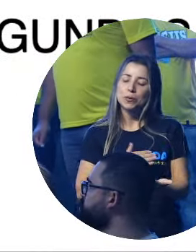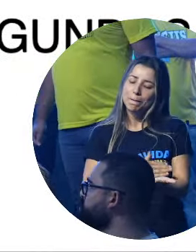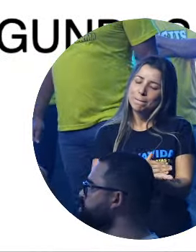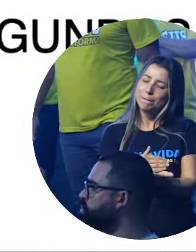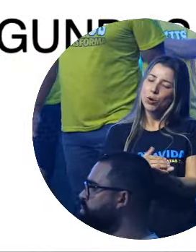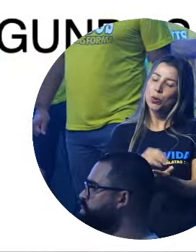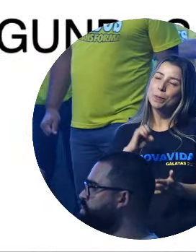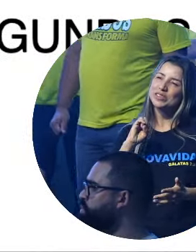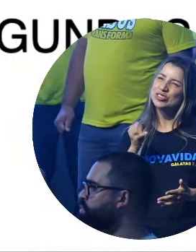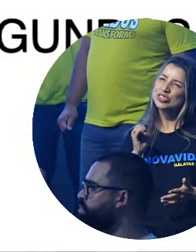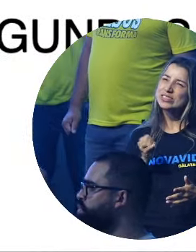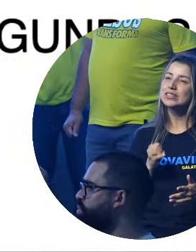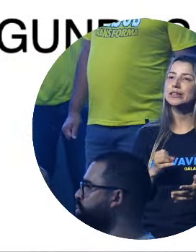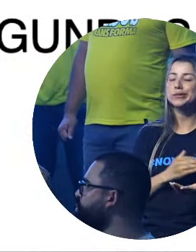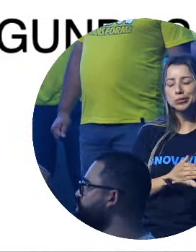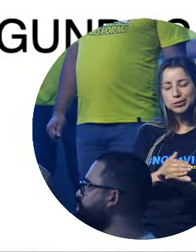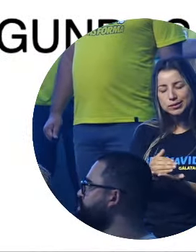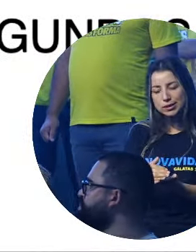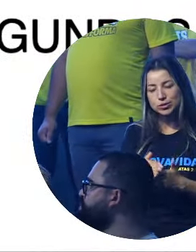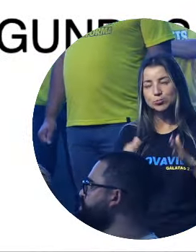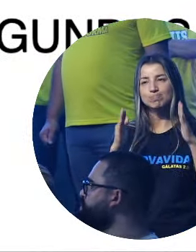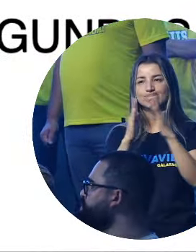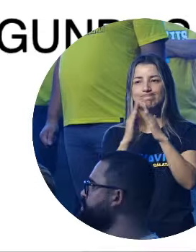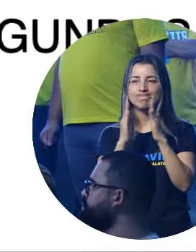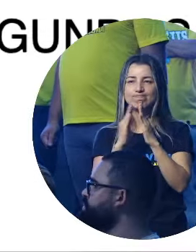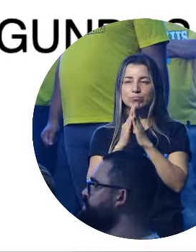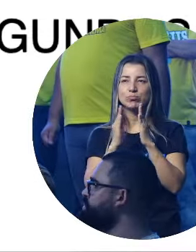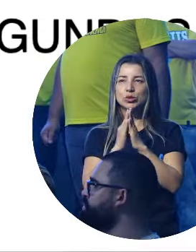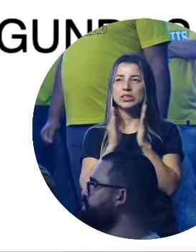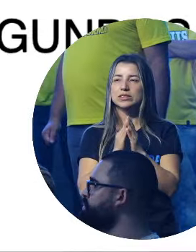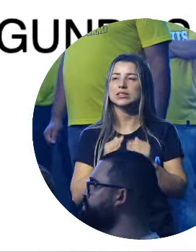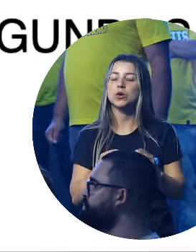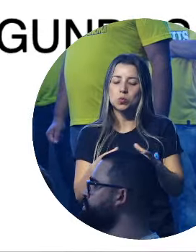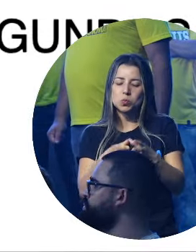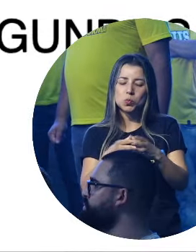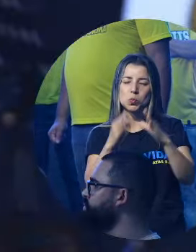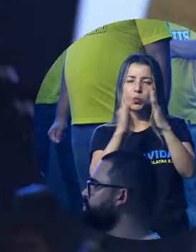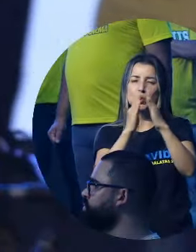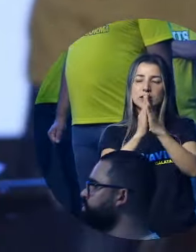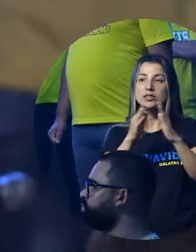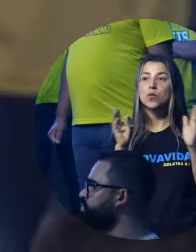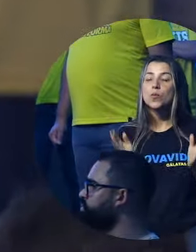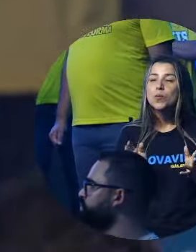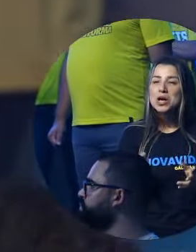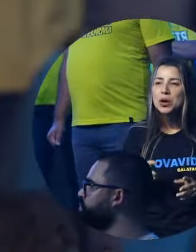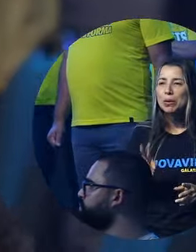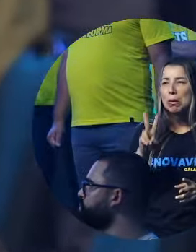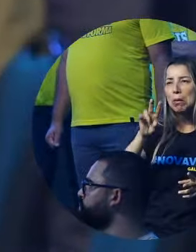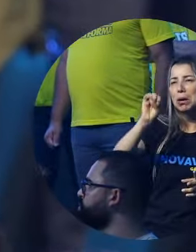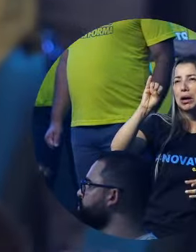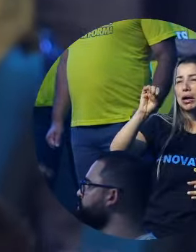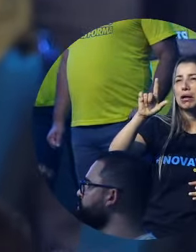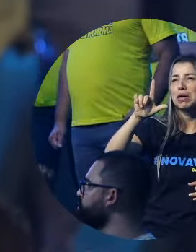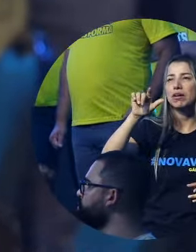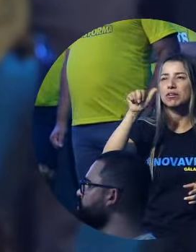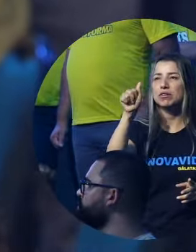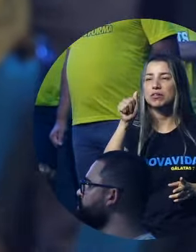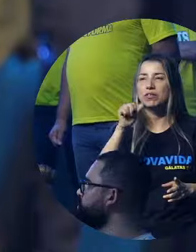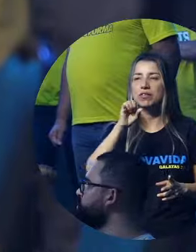começamos a nossa muralha de oração. Neste momento, a Igreja Batista em Vila Ivonete, lá no Acre,